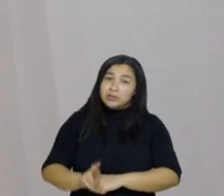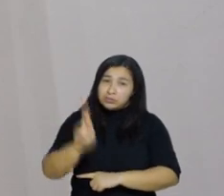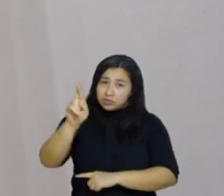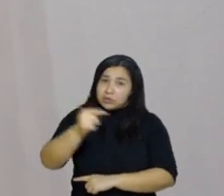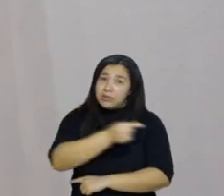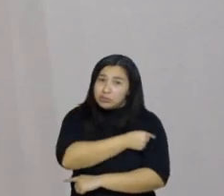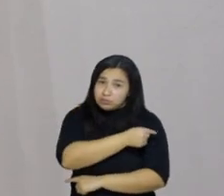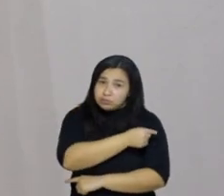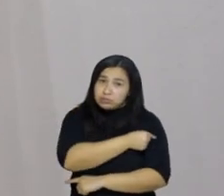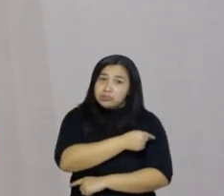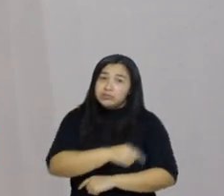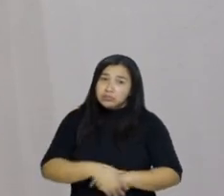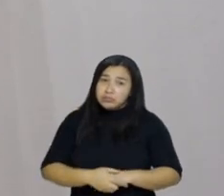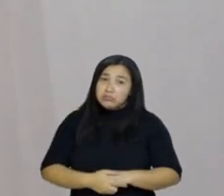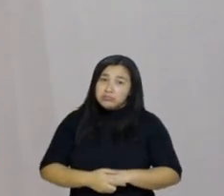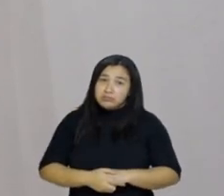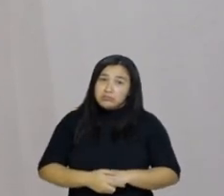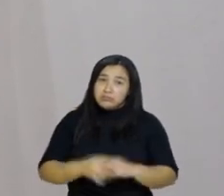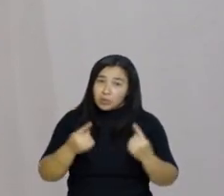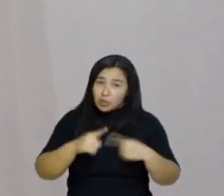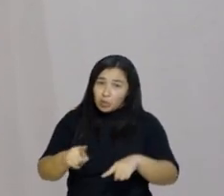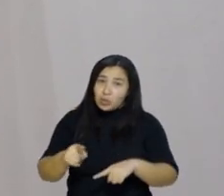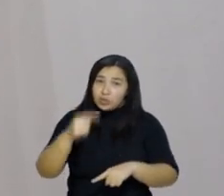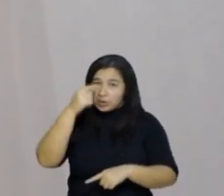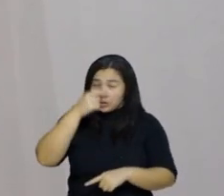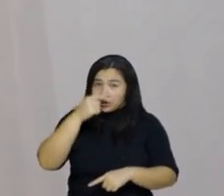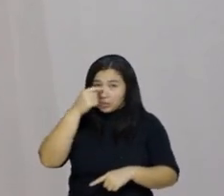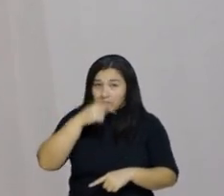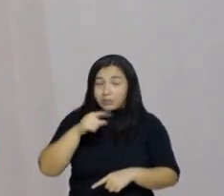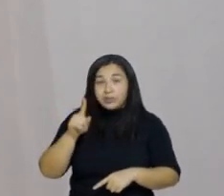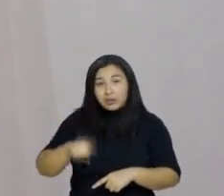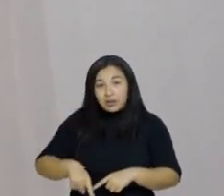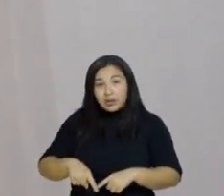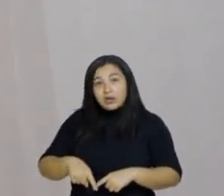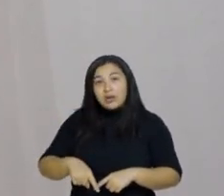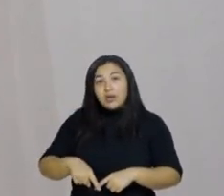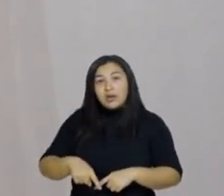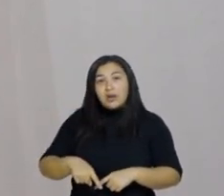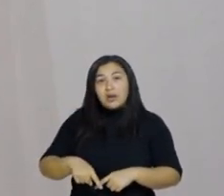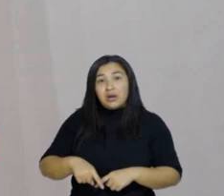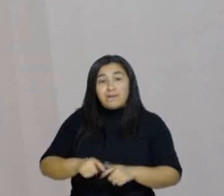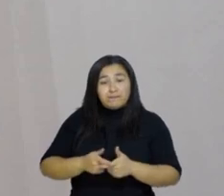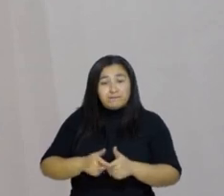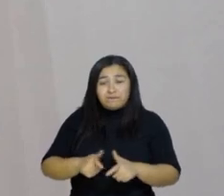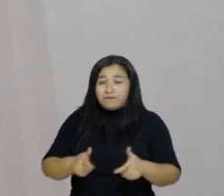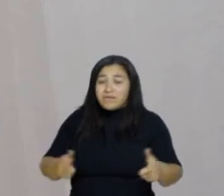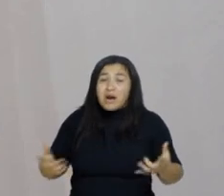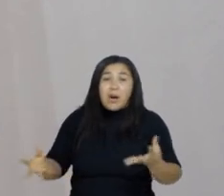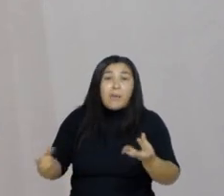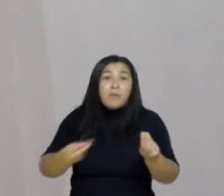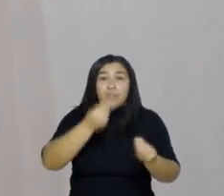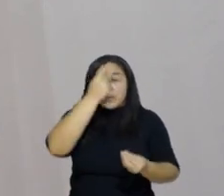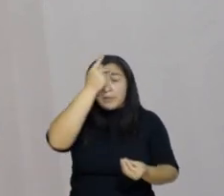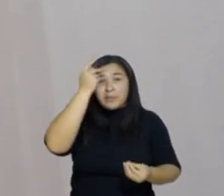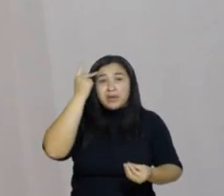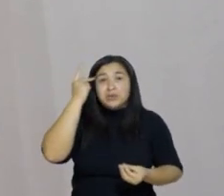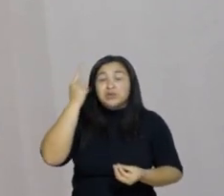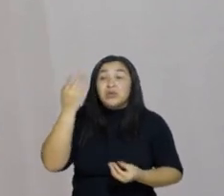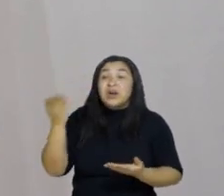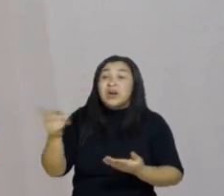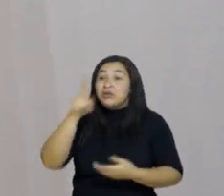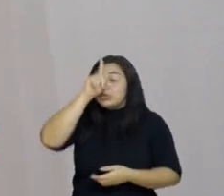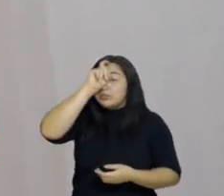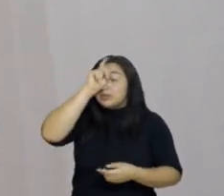tomar a vacina contra a influenza, que é o caso que vai ter inúmeros agora. Vocês vão ver os hospitais sendo